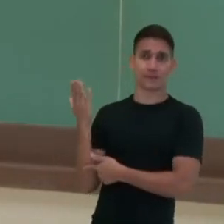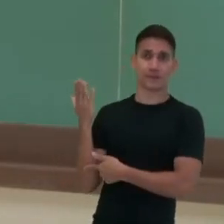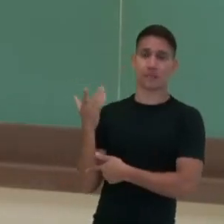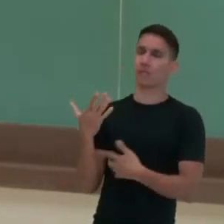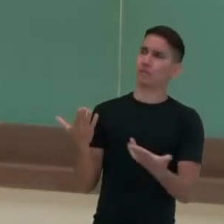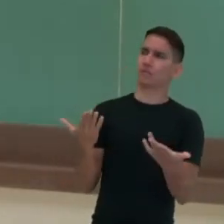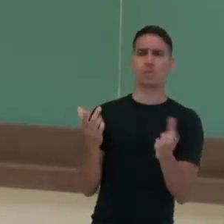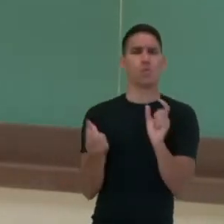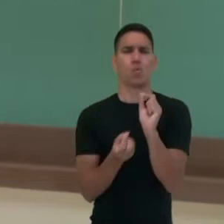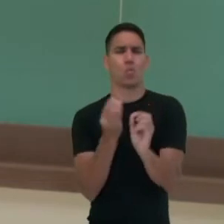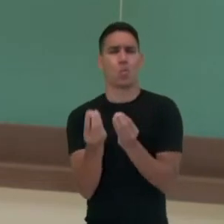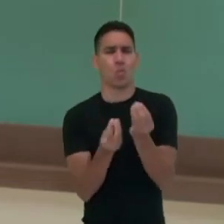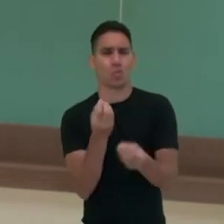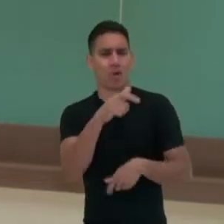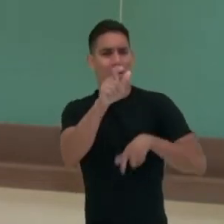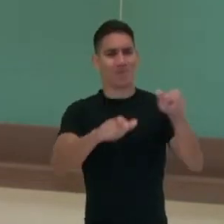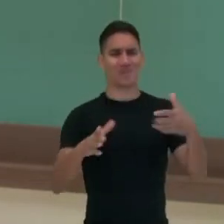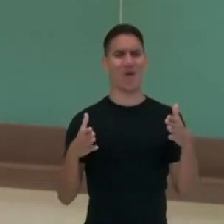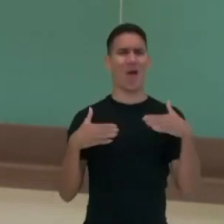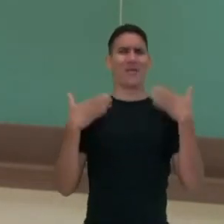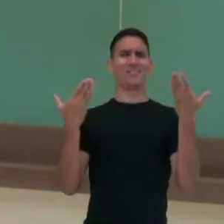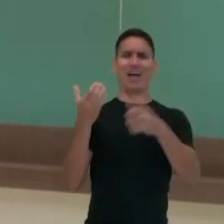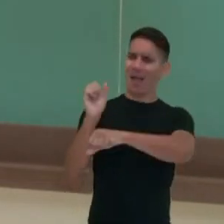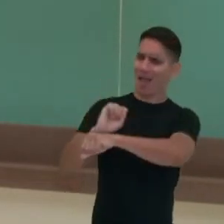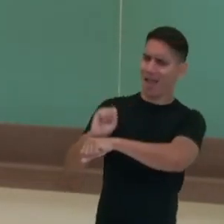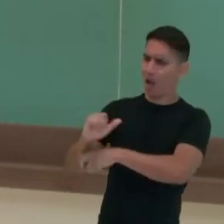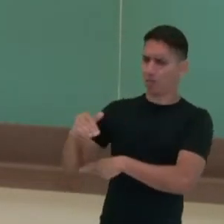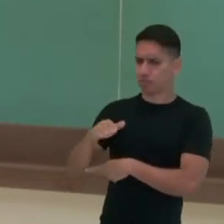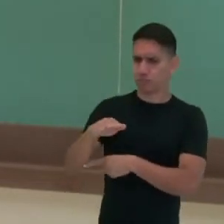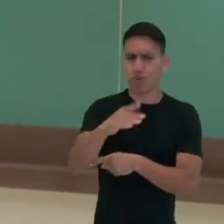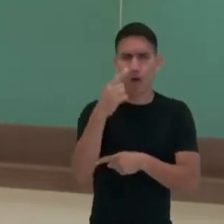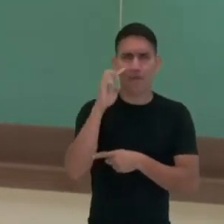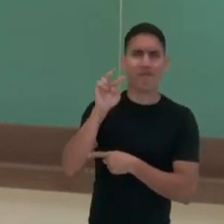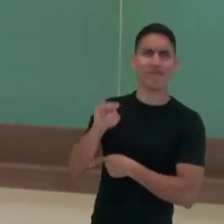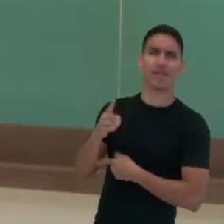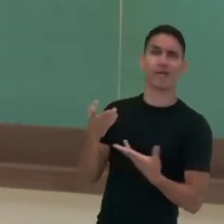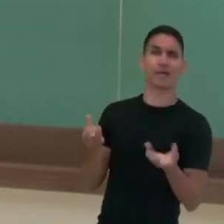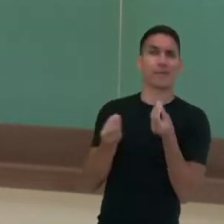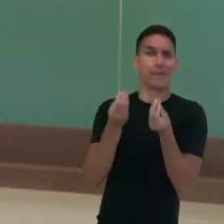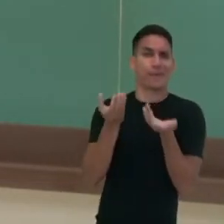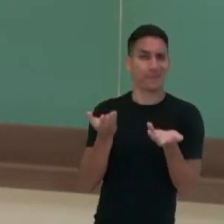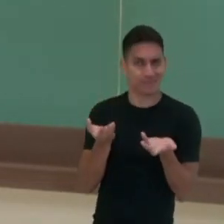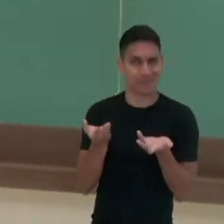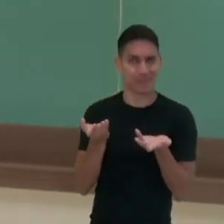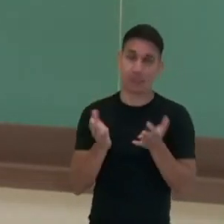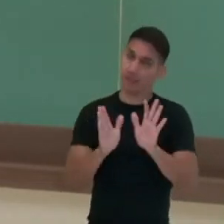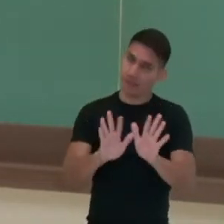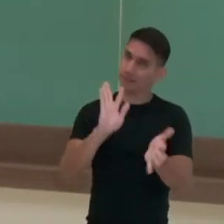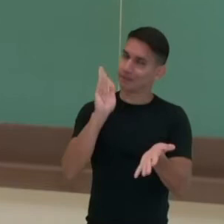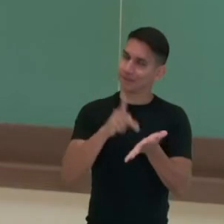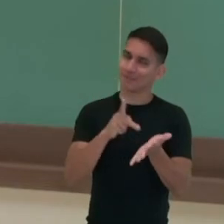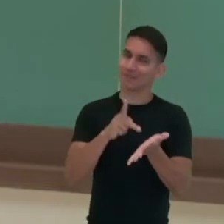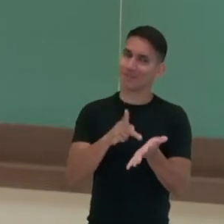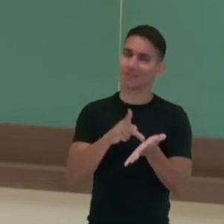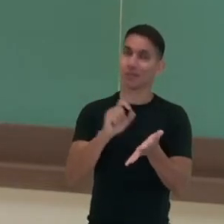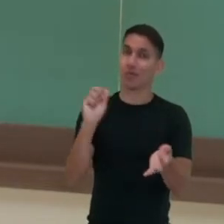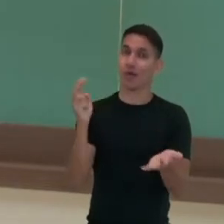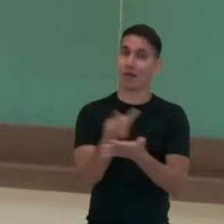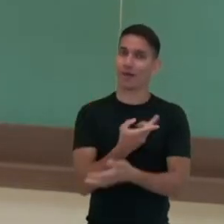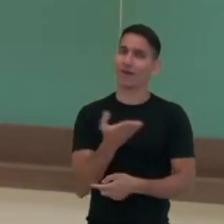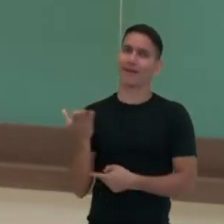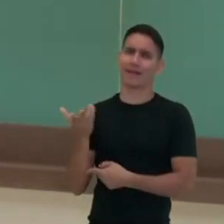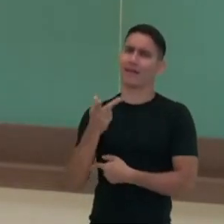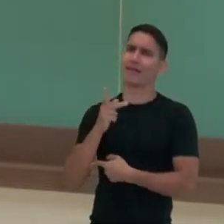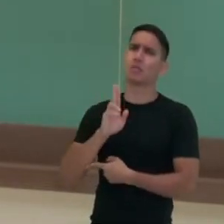opa, mas como que as pessoas se assustam com o automóvel, Você pode estar pensando aí, na verdade, ali